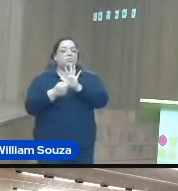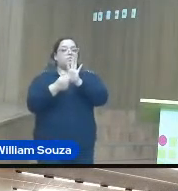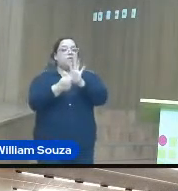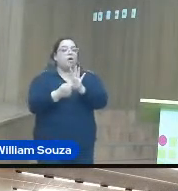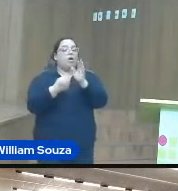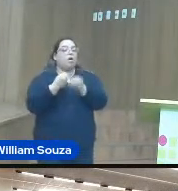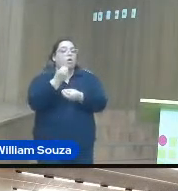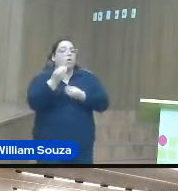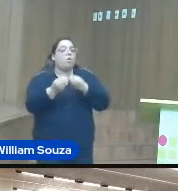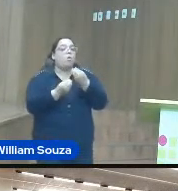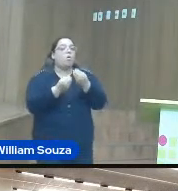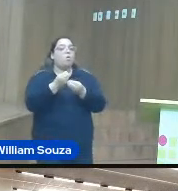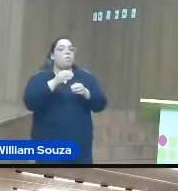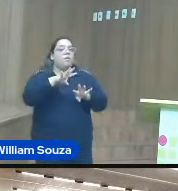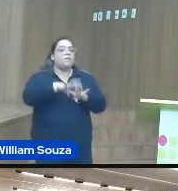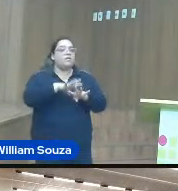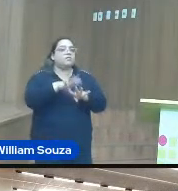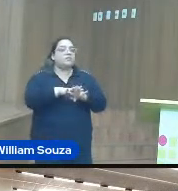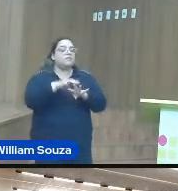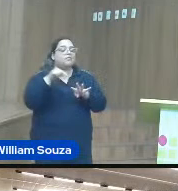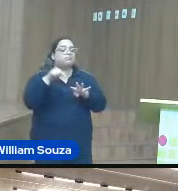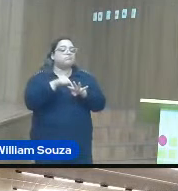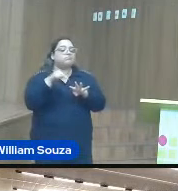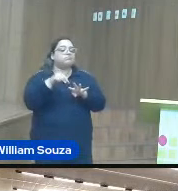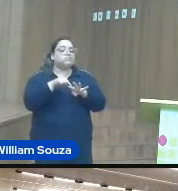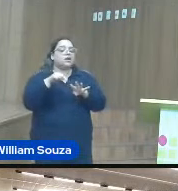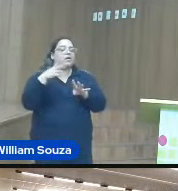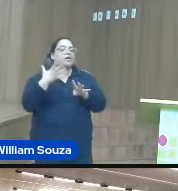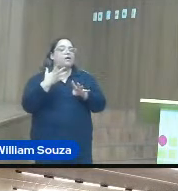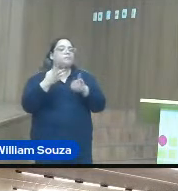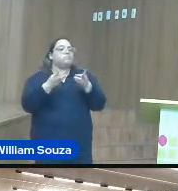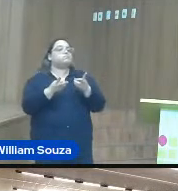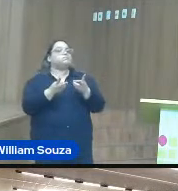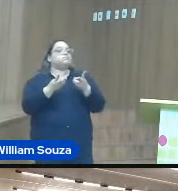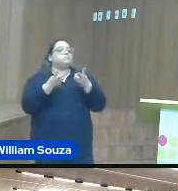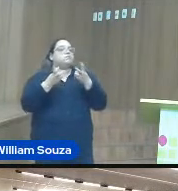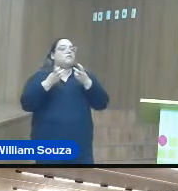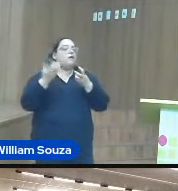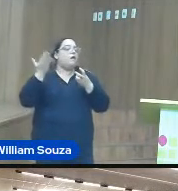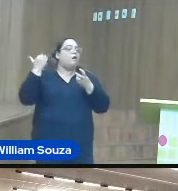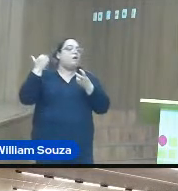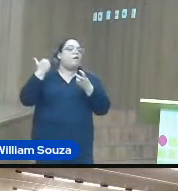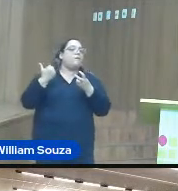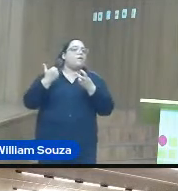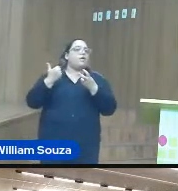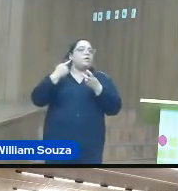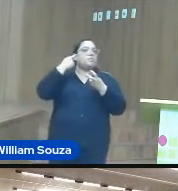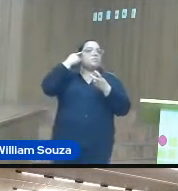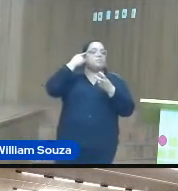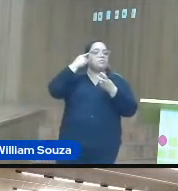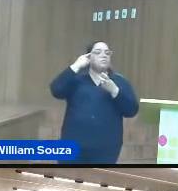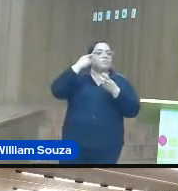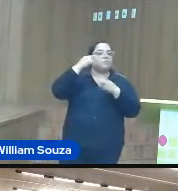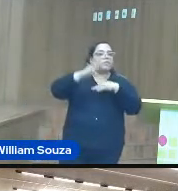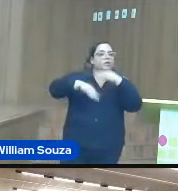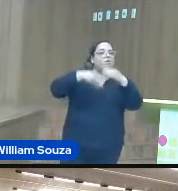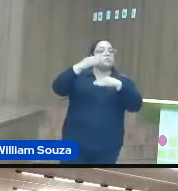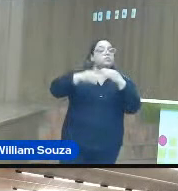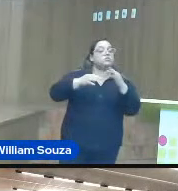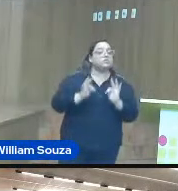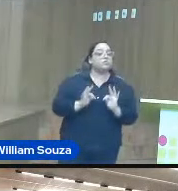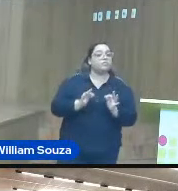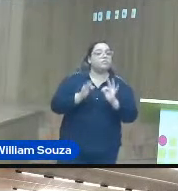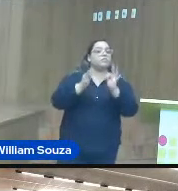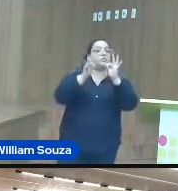era vista em uma época. Ela vista de uma maneira para desenvolvimento de tecnologia,